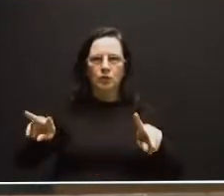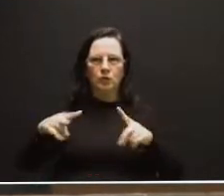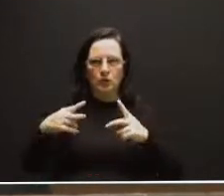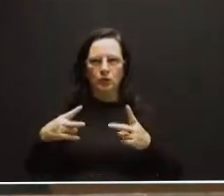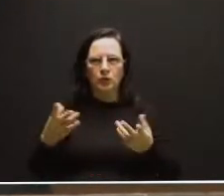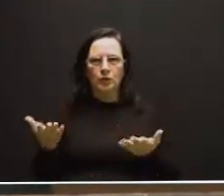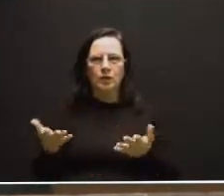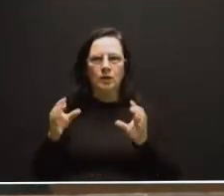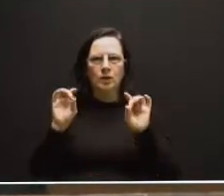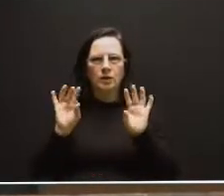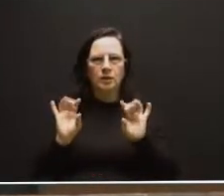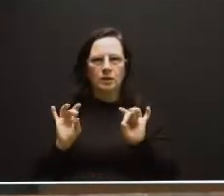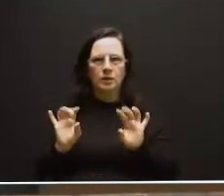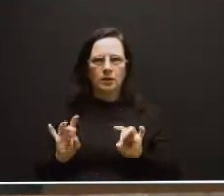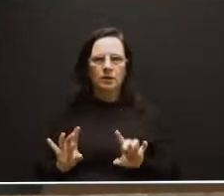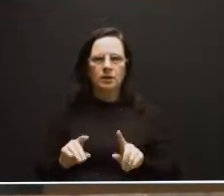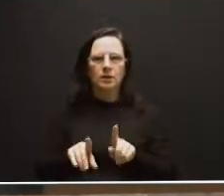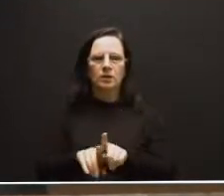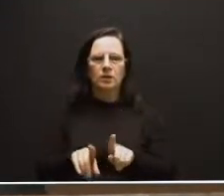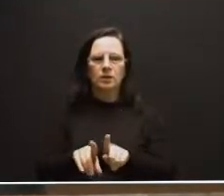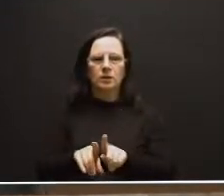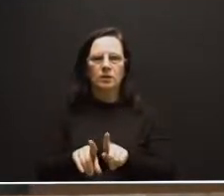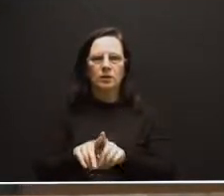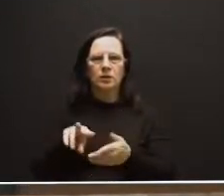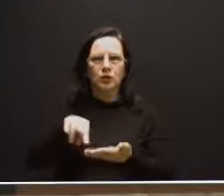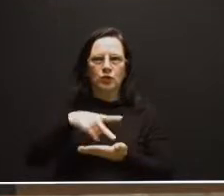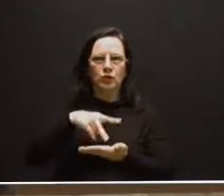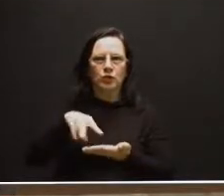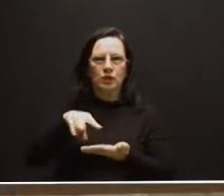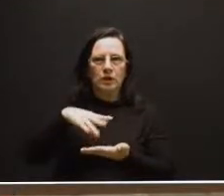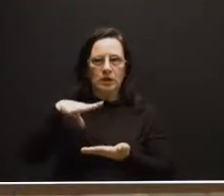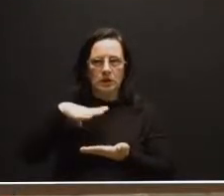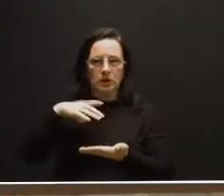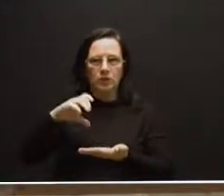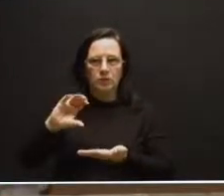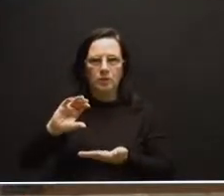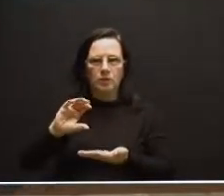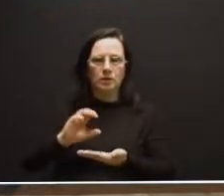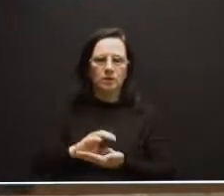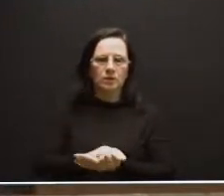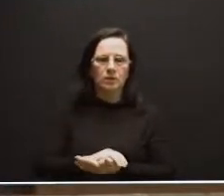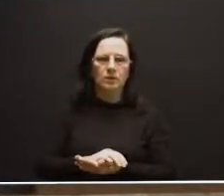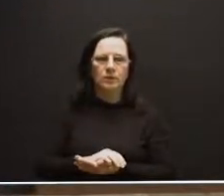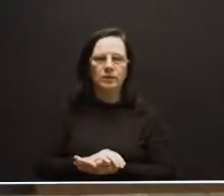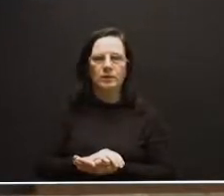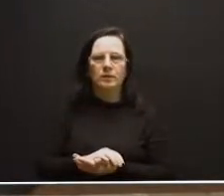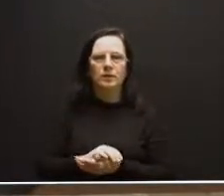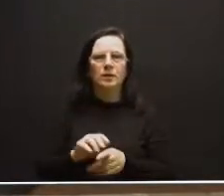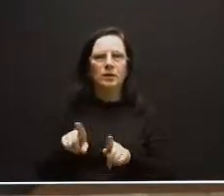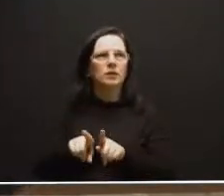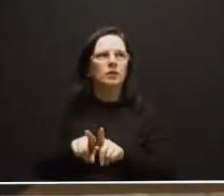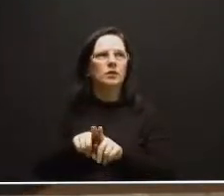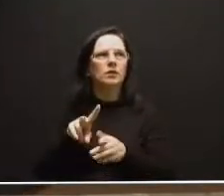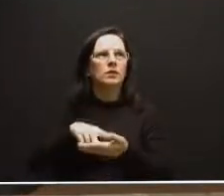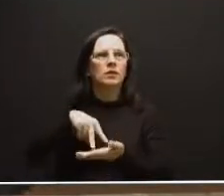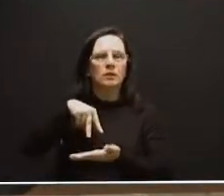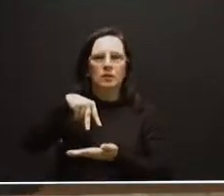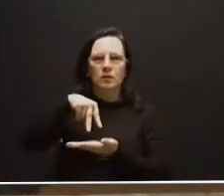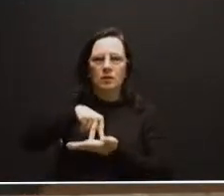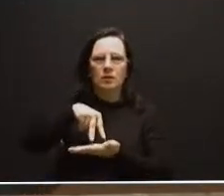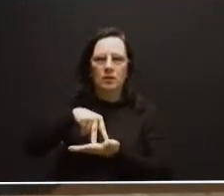especial de dança aqui da nossa cidade é não poderia deixar de vir essa tribuna também